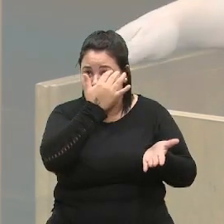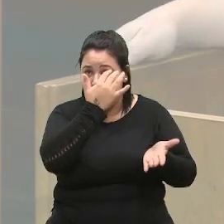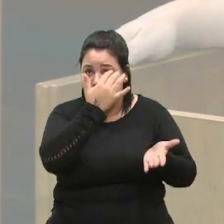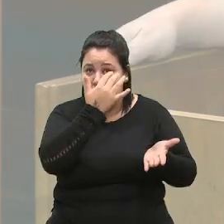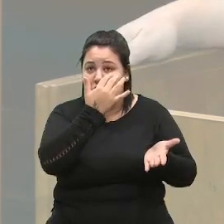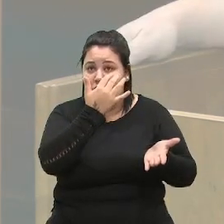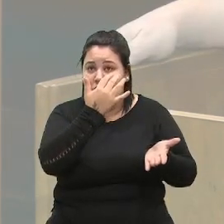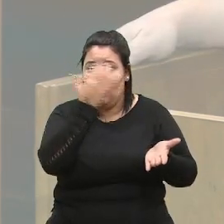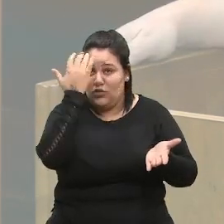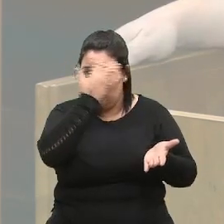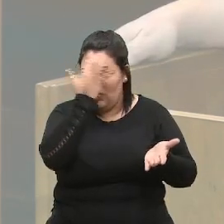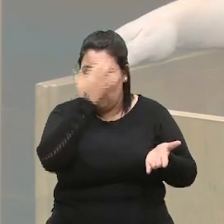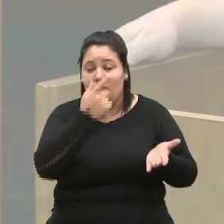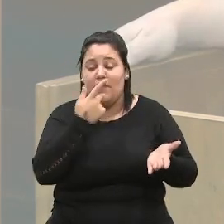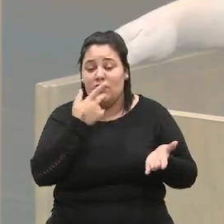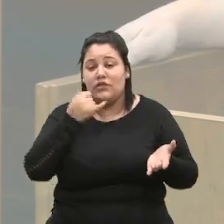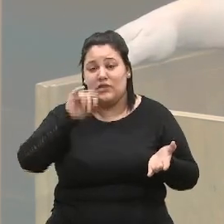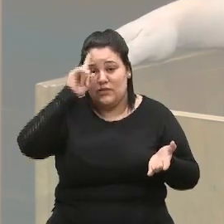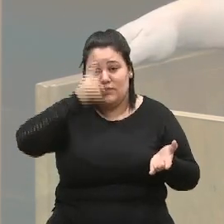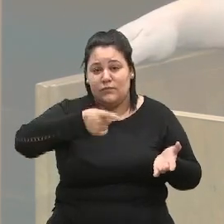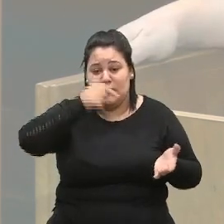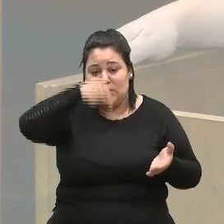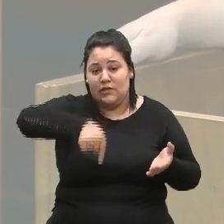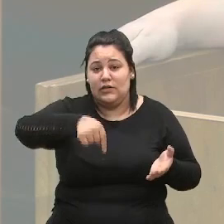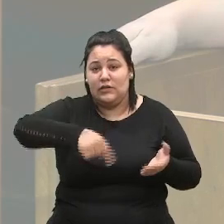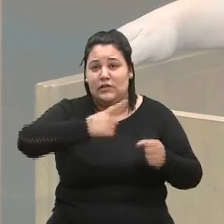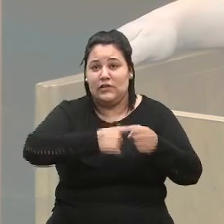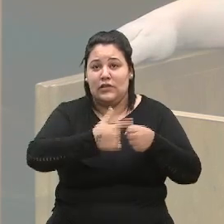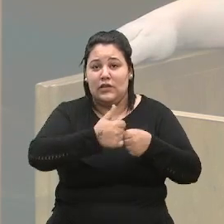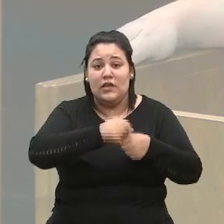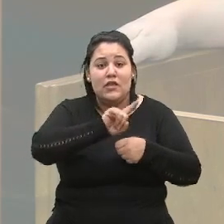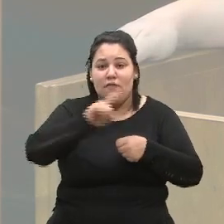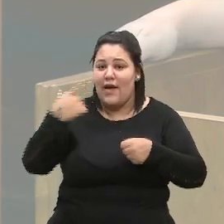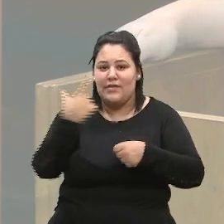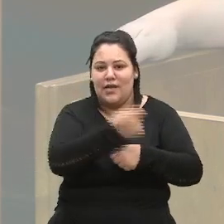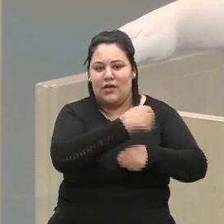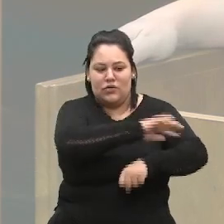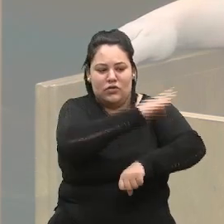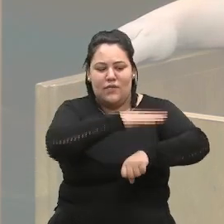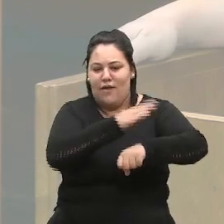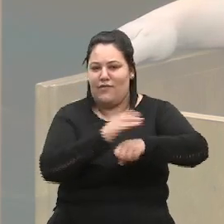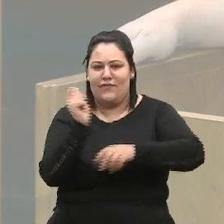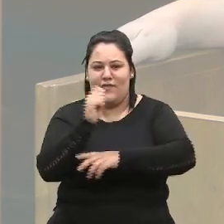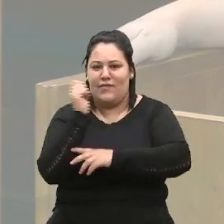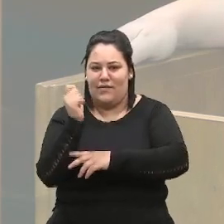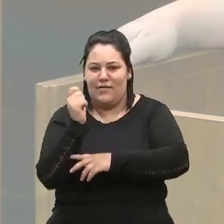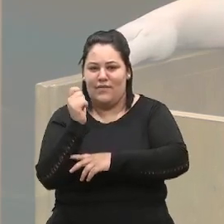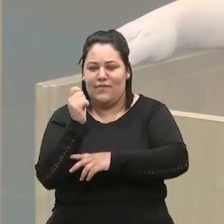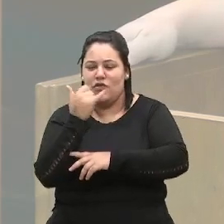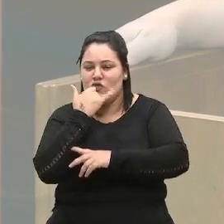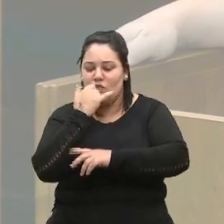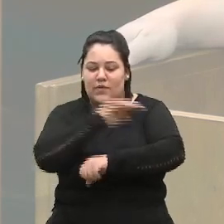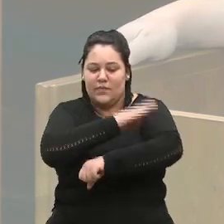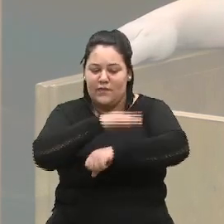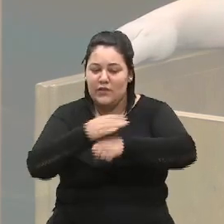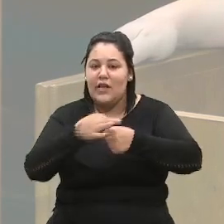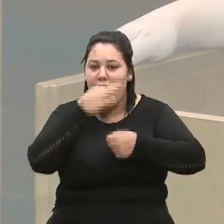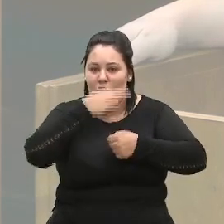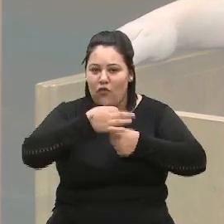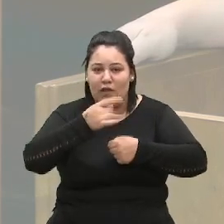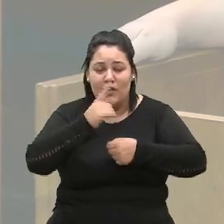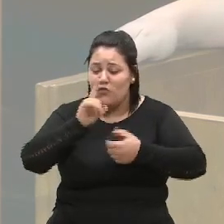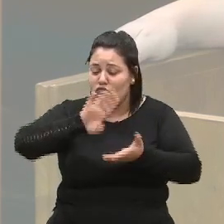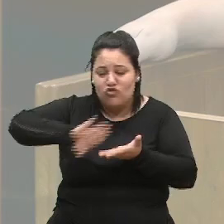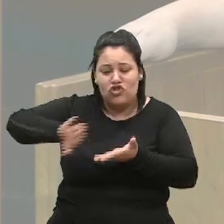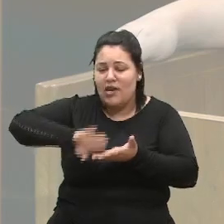estiver governando essa cidade, a bocha não sai de lá de cima. E é assim que a gente gosta que as pessoas tratem um esporte